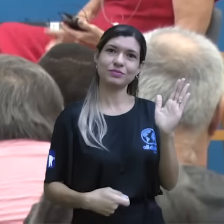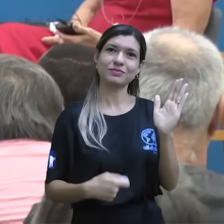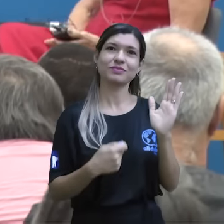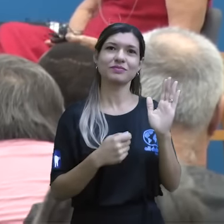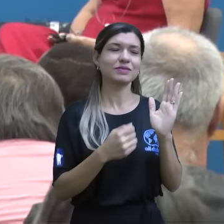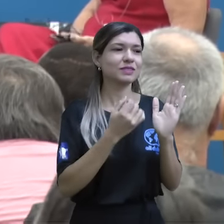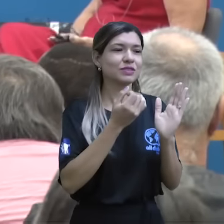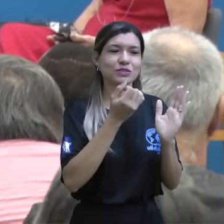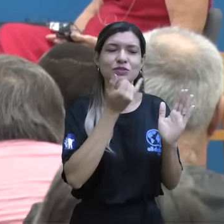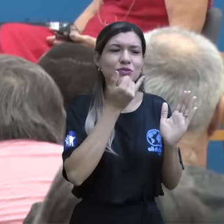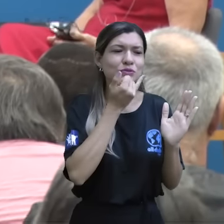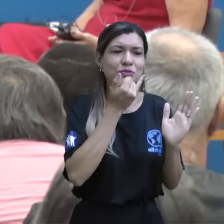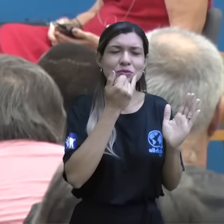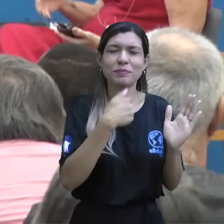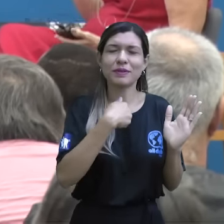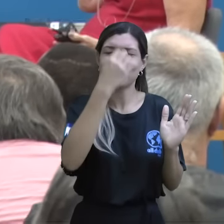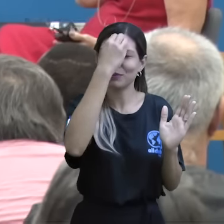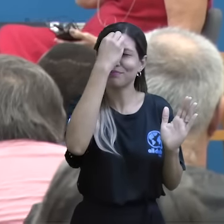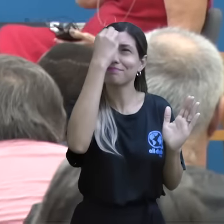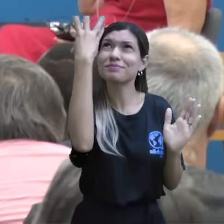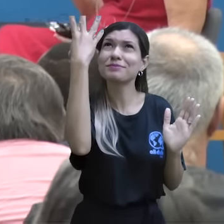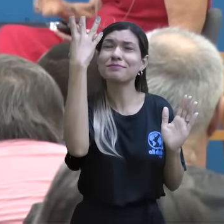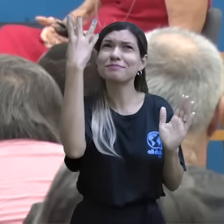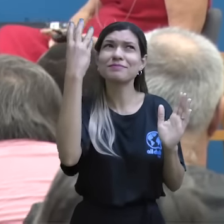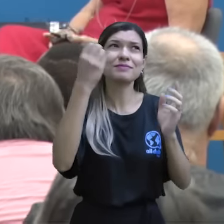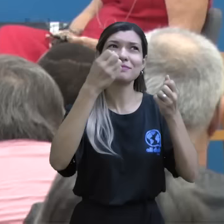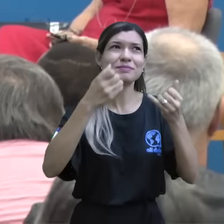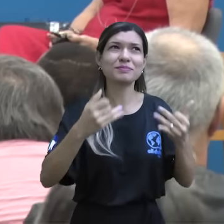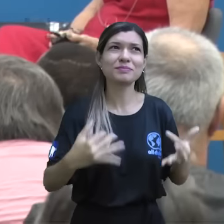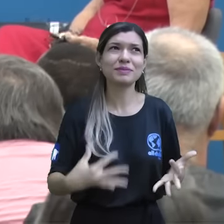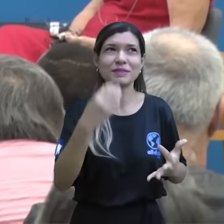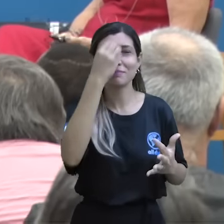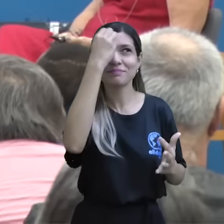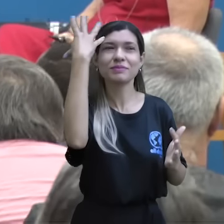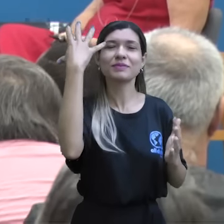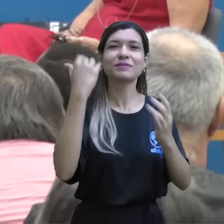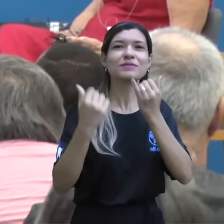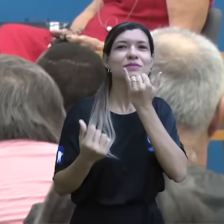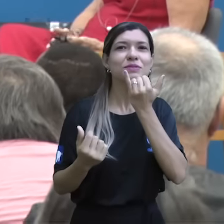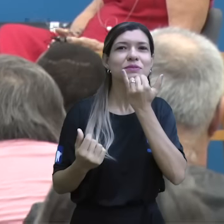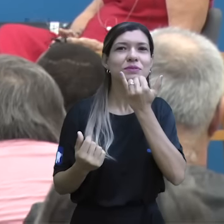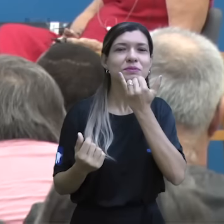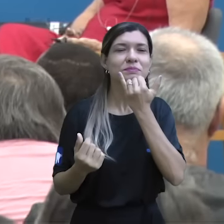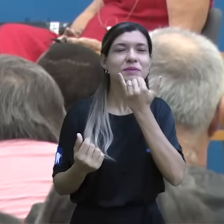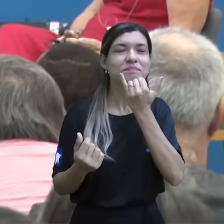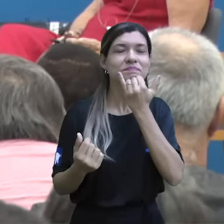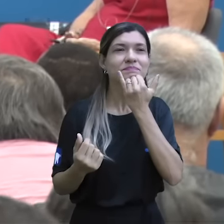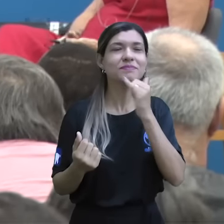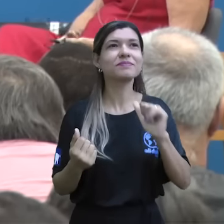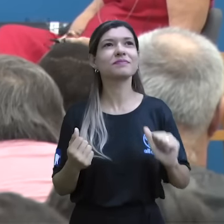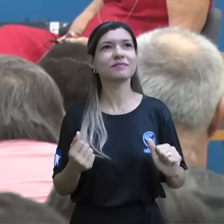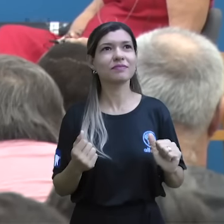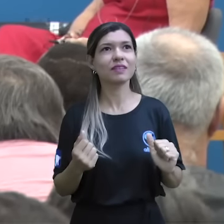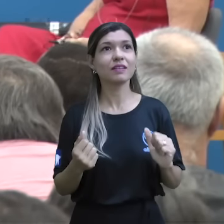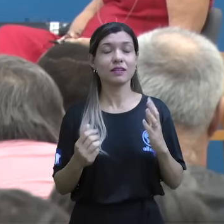E foi entrando, e o que aconteceu é que, lembrei, no Brasil, uma biografia, eu começo com